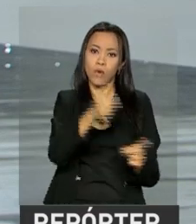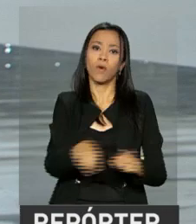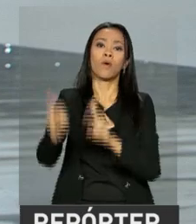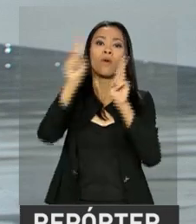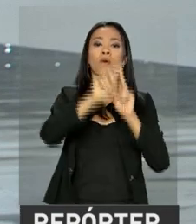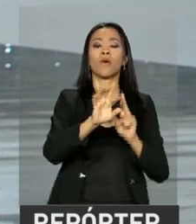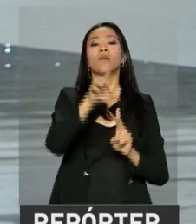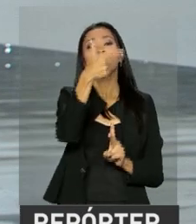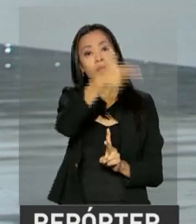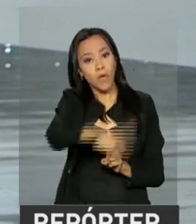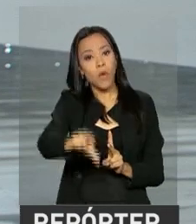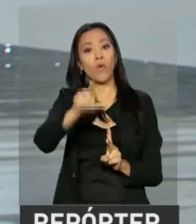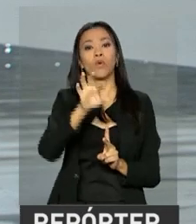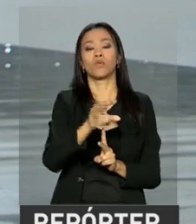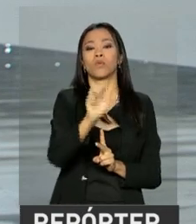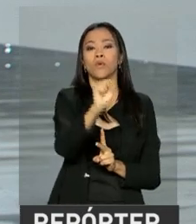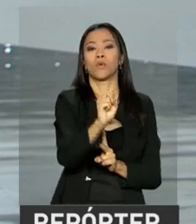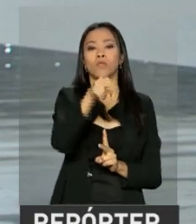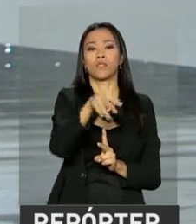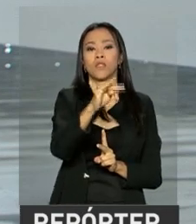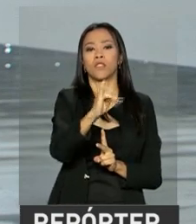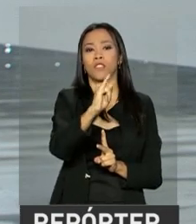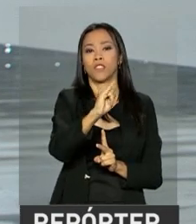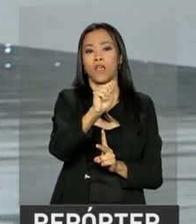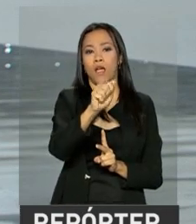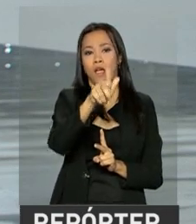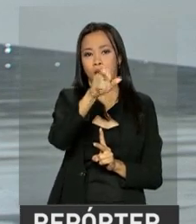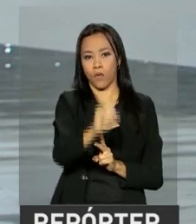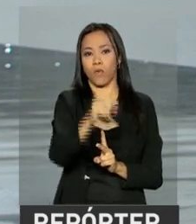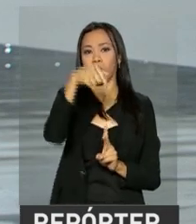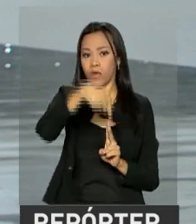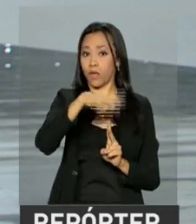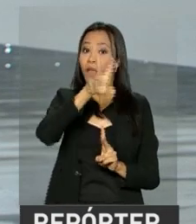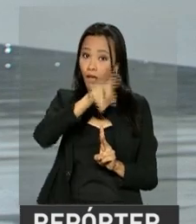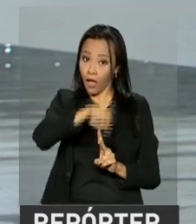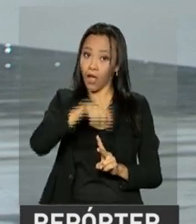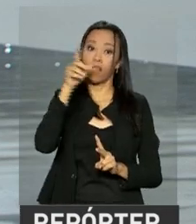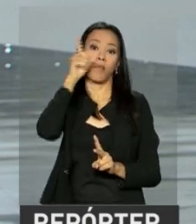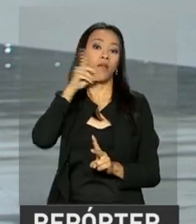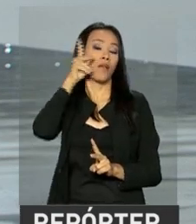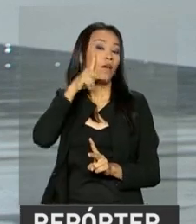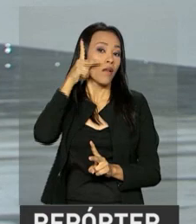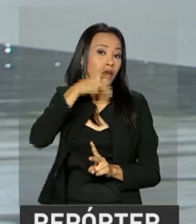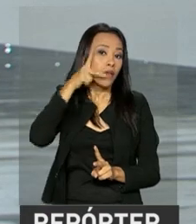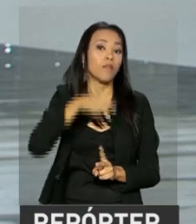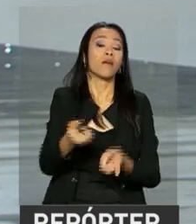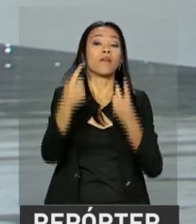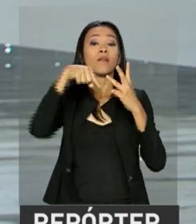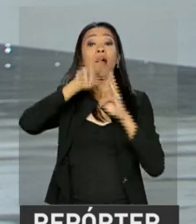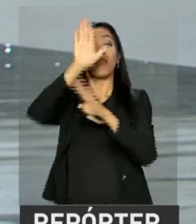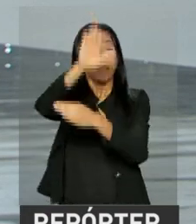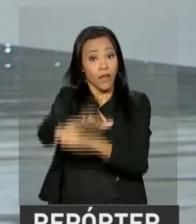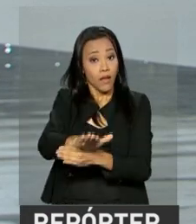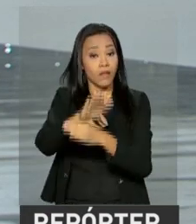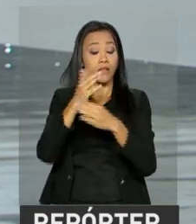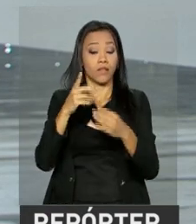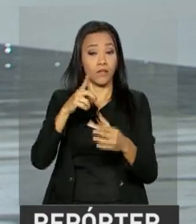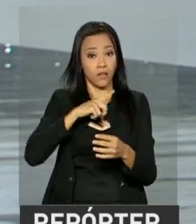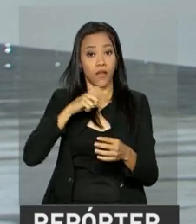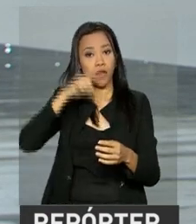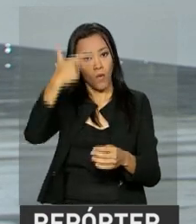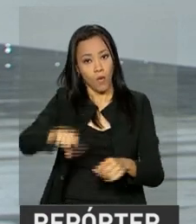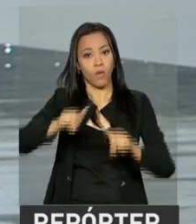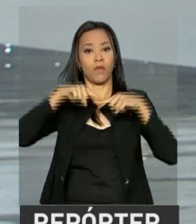e Wilson Santiago Presidente do PTB na Paraíba à tarde também a previsão é que o presidente Michel Temer se